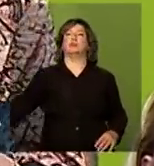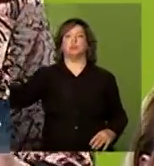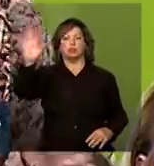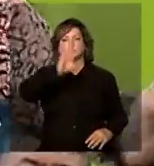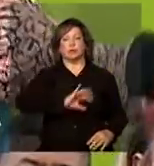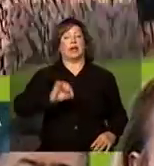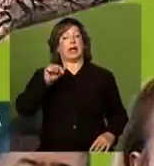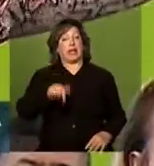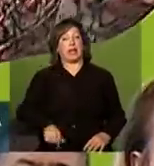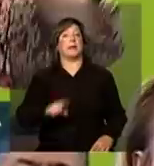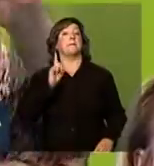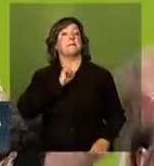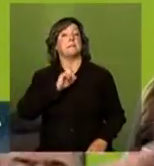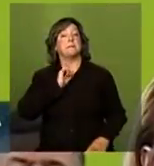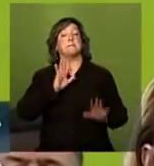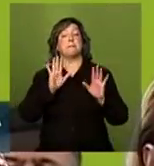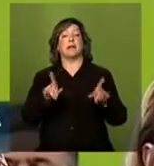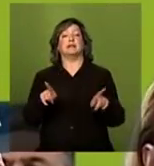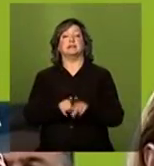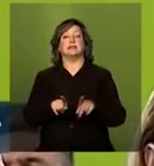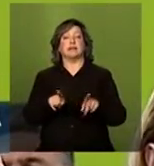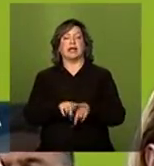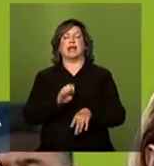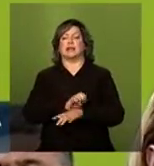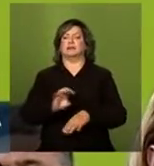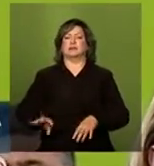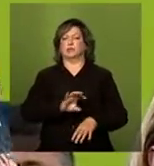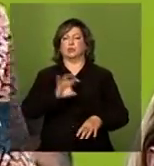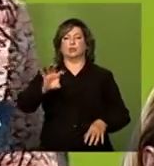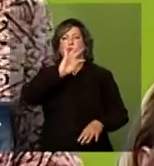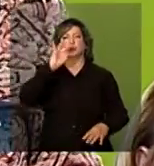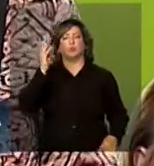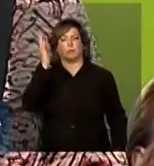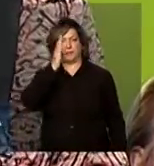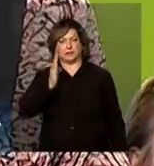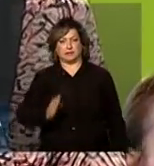Minas mas em todos os Estados da